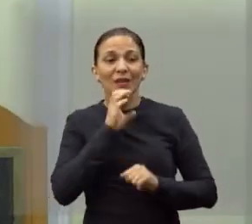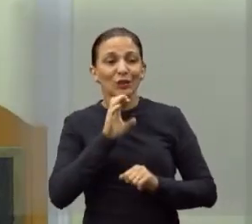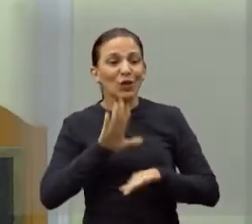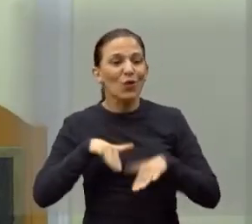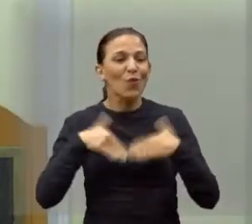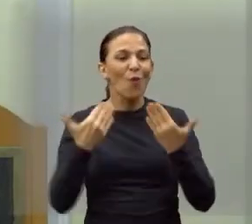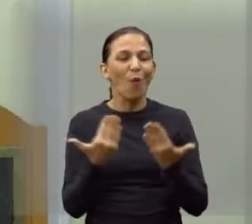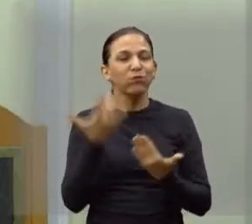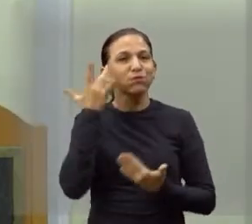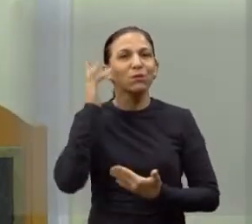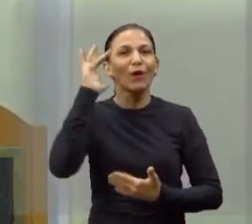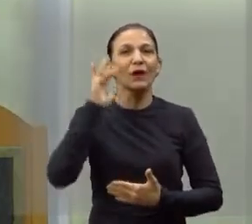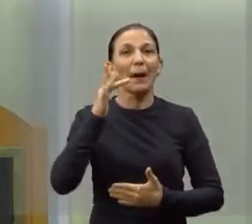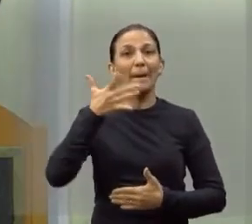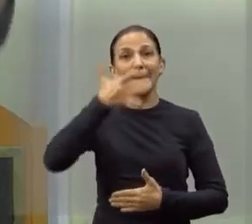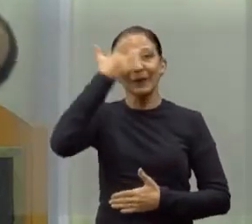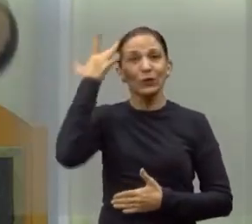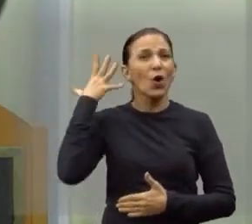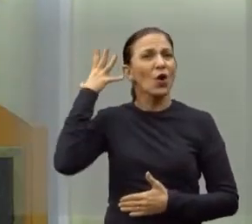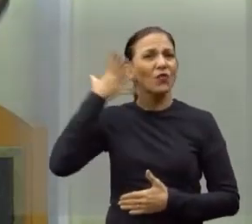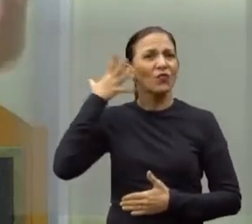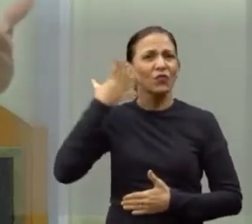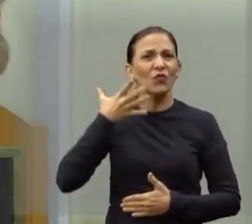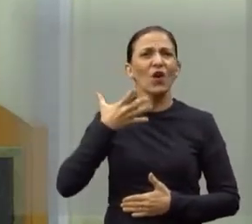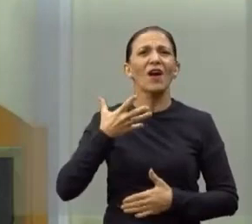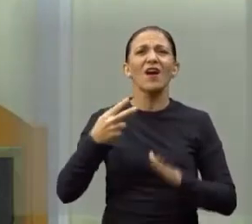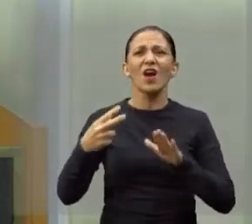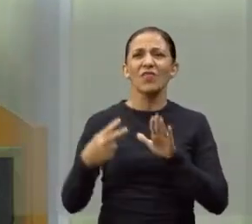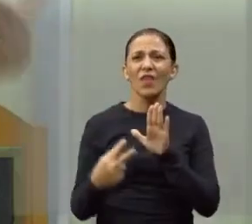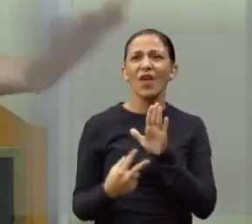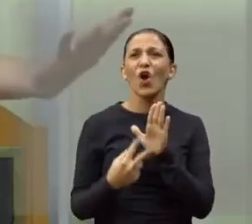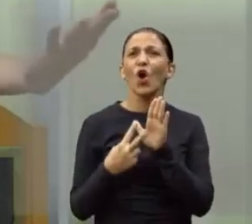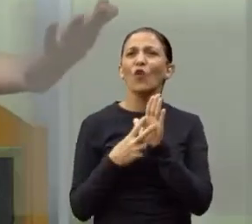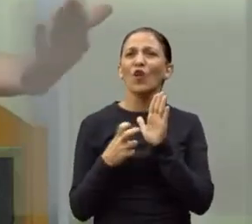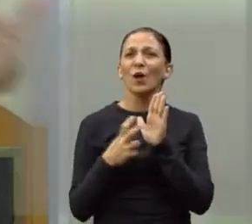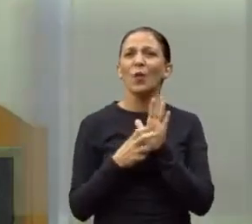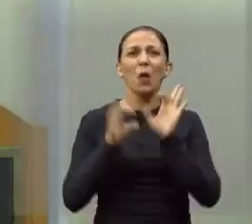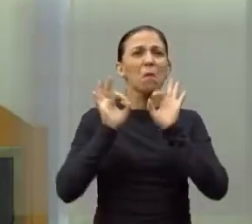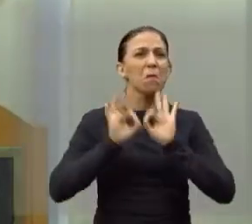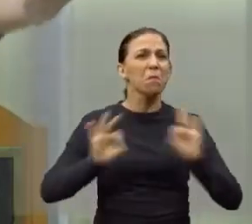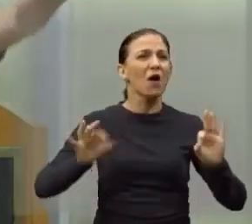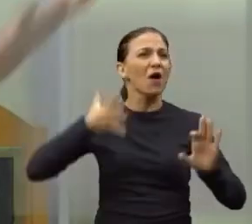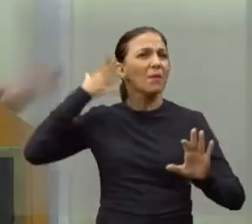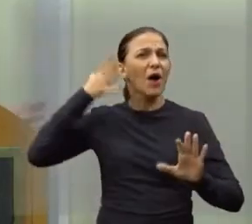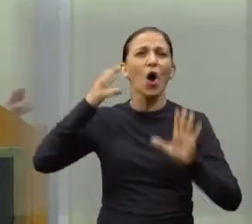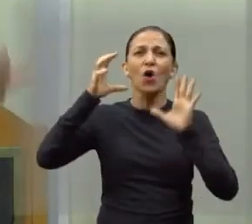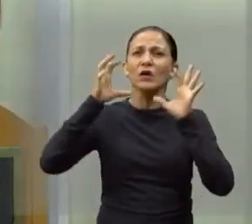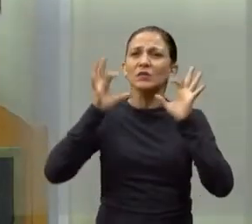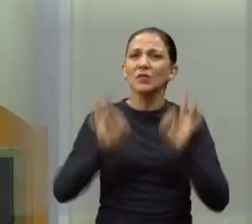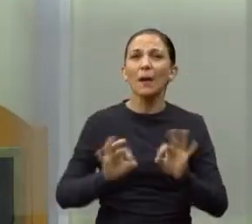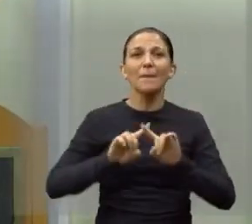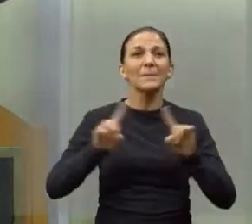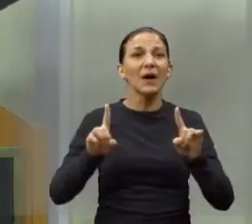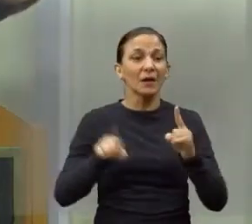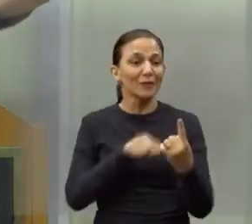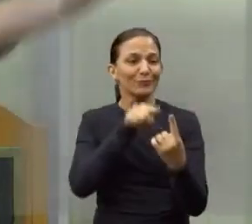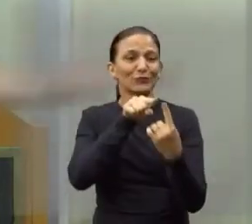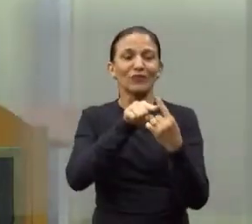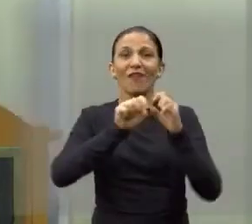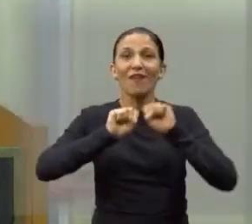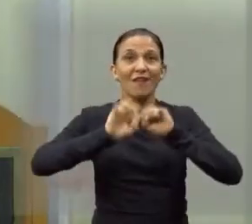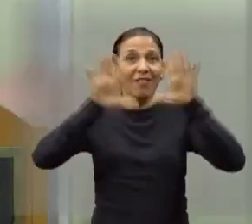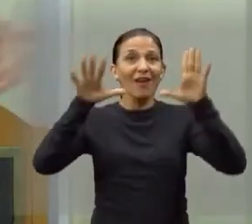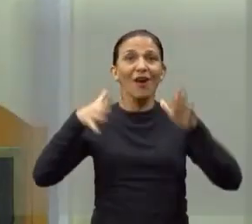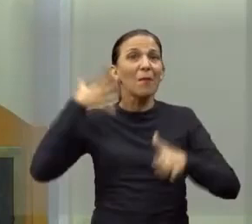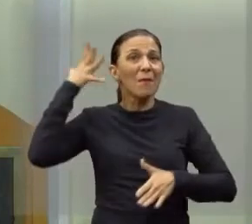crítica. Porque a pessoa tem um vocabulário perfeito, uma oratória perfeita, Carlão, mas não conseguiu ser direto. Qual